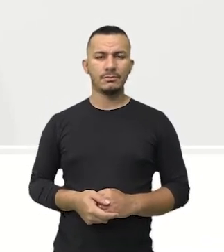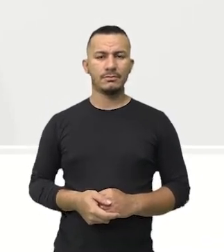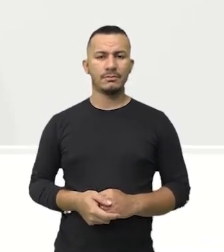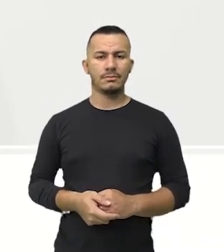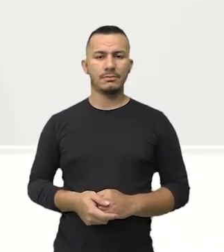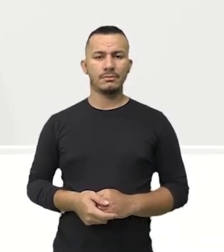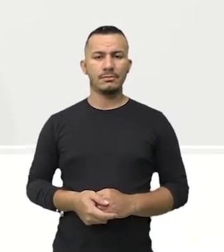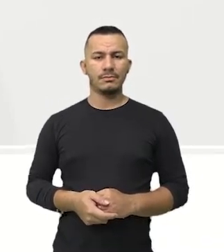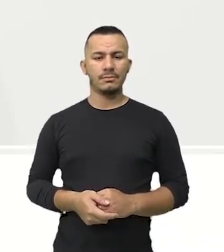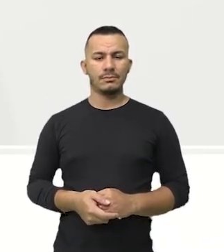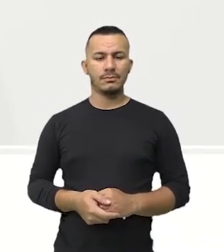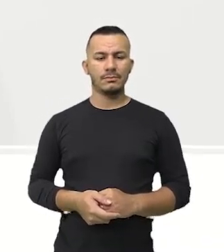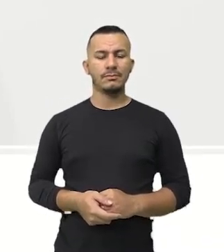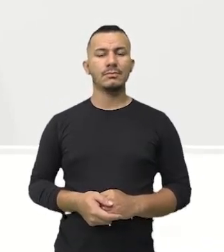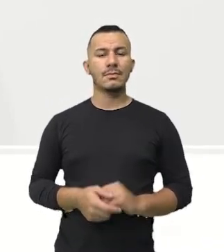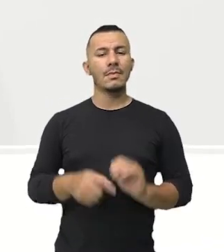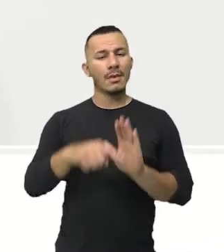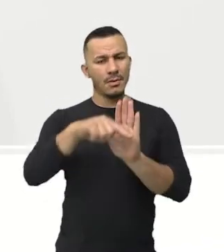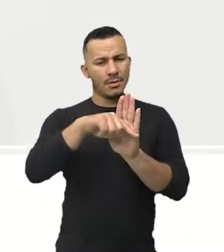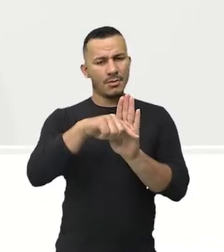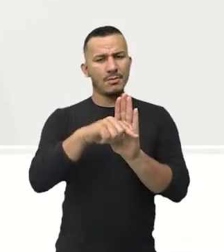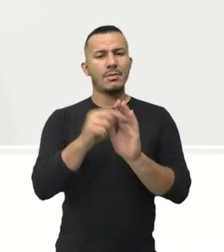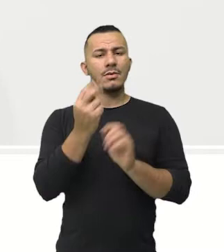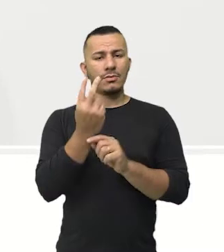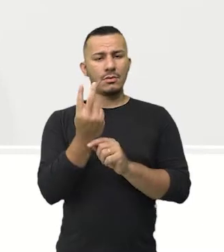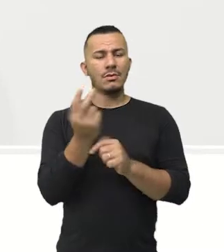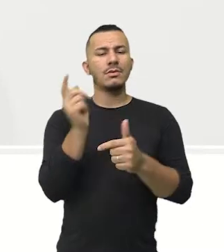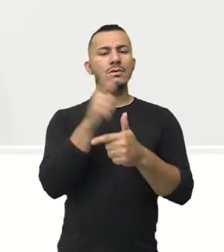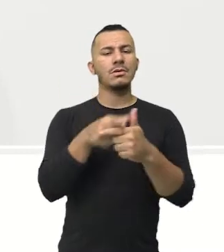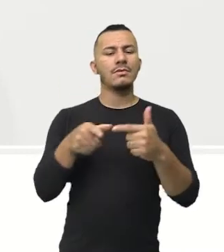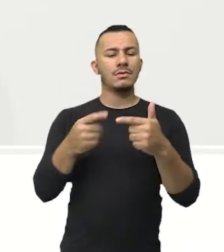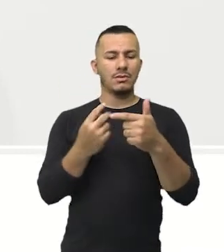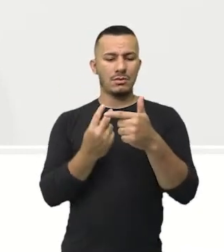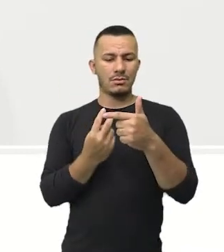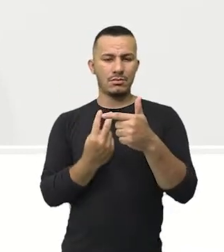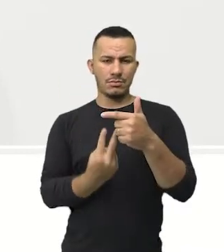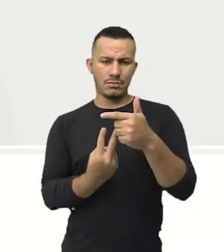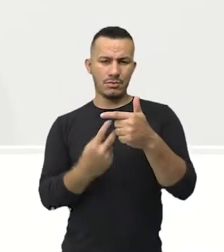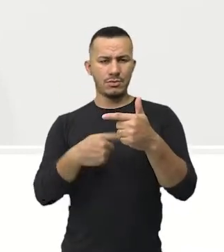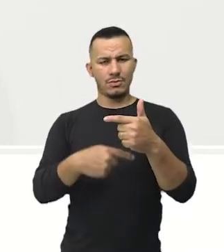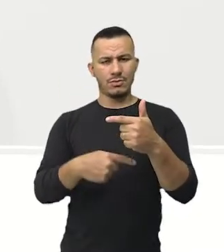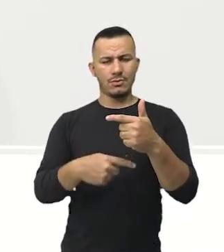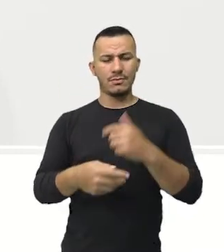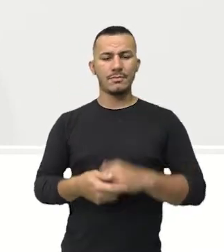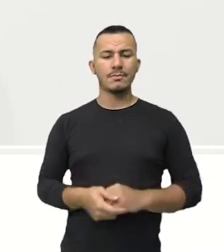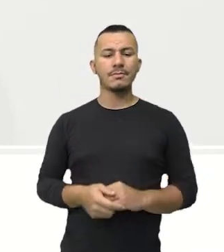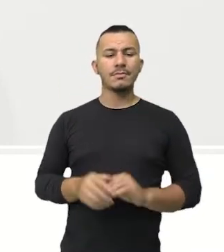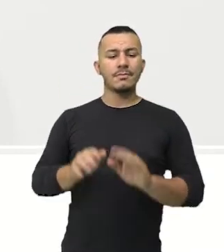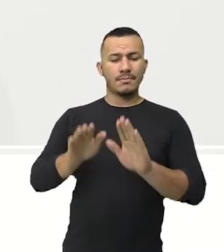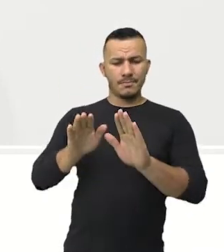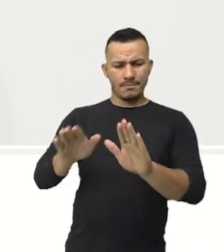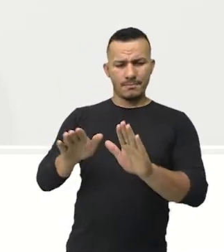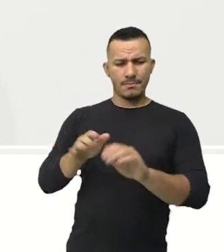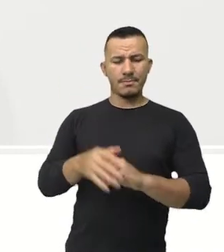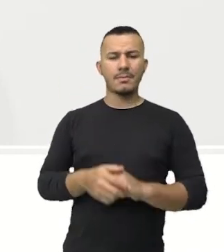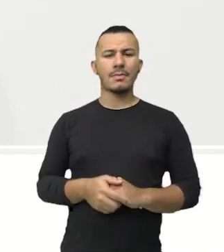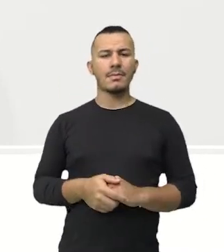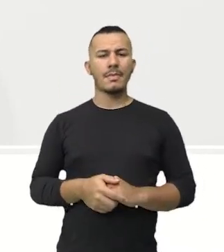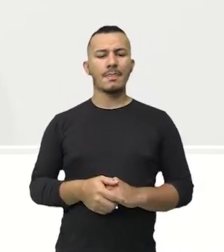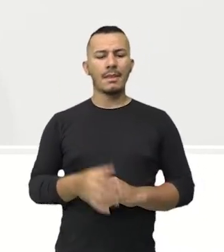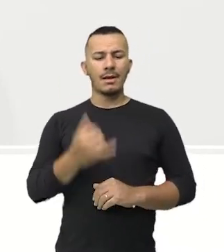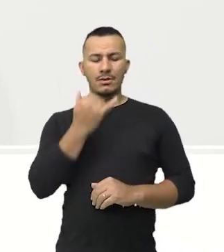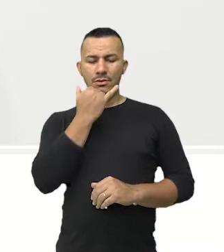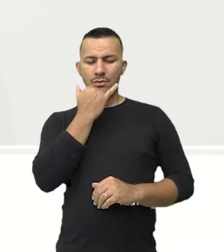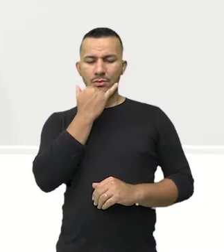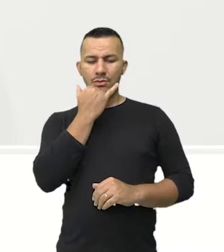Vejamos então, aqui embaixo. Menos 2 sobre menos 2. Há de você concordar que menos 2 sobre menos... Perdão, sobre 2,